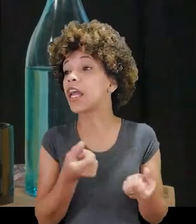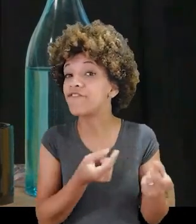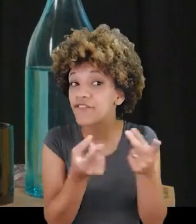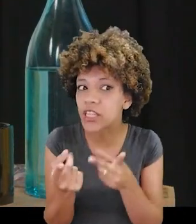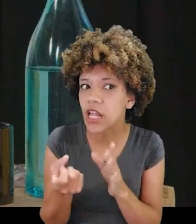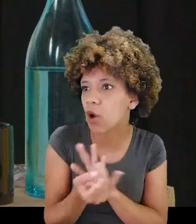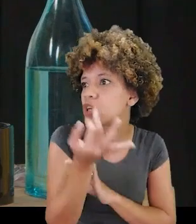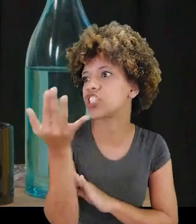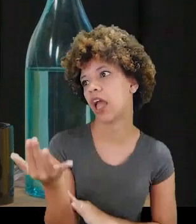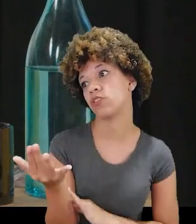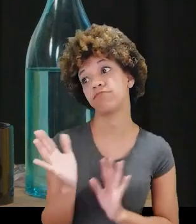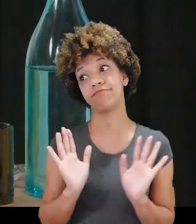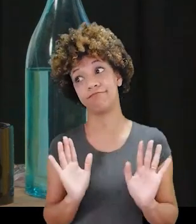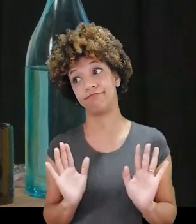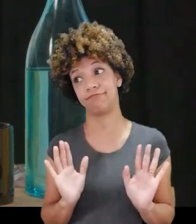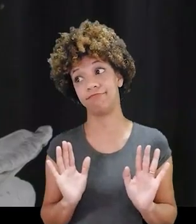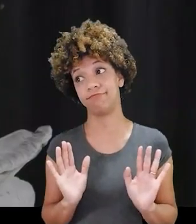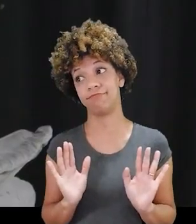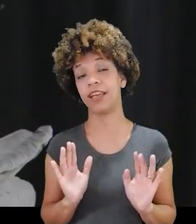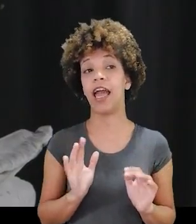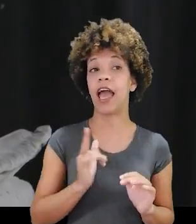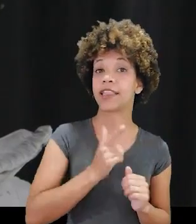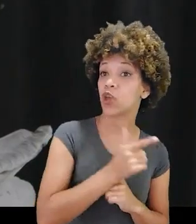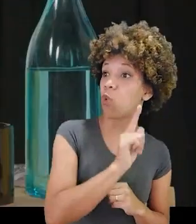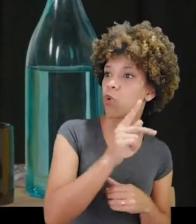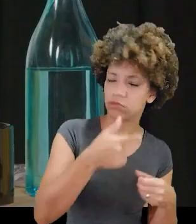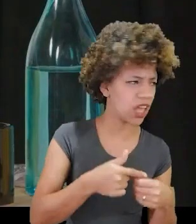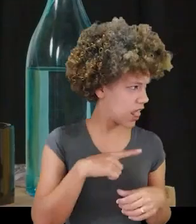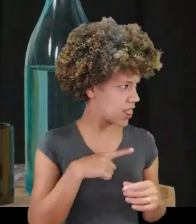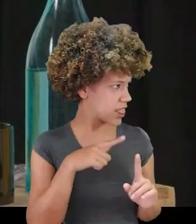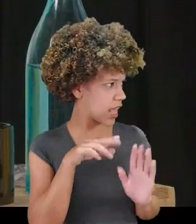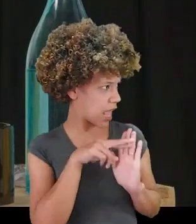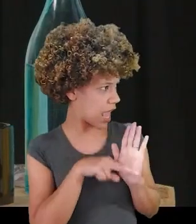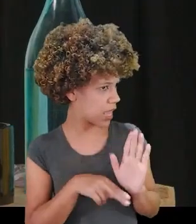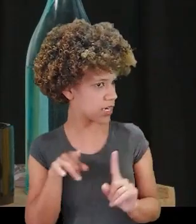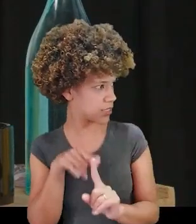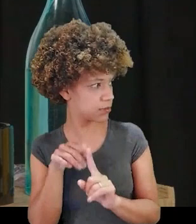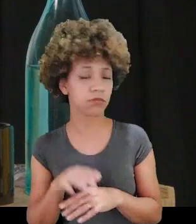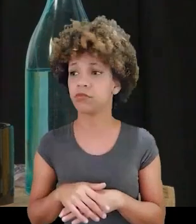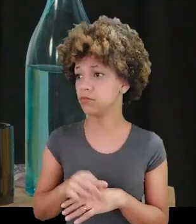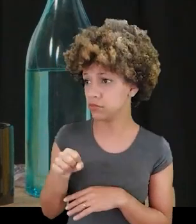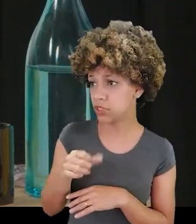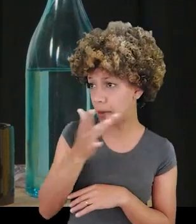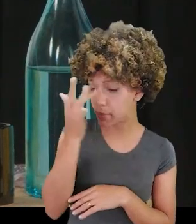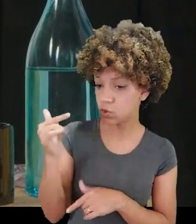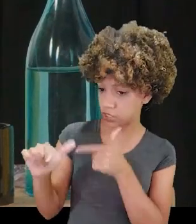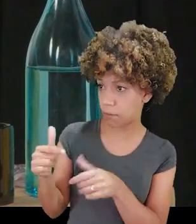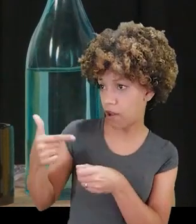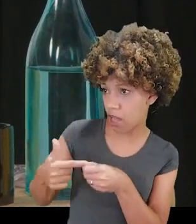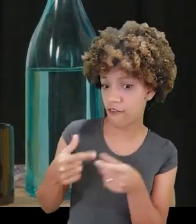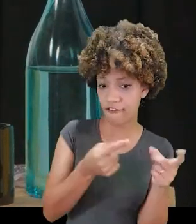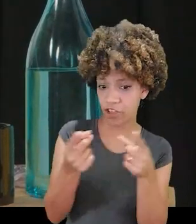dele mas quer vender no volume entendi entendeu Você tem né E aí tem um outro tinha meta para o um feitiço ele é um